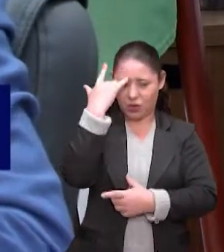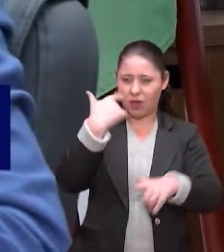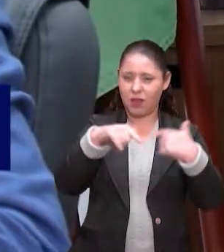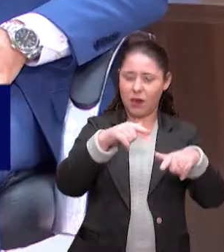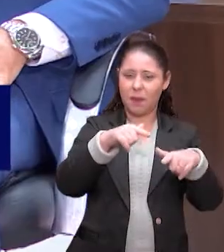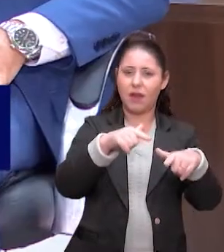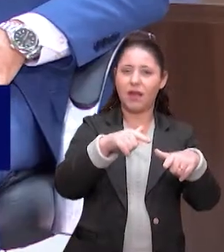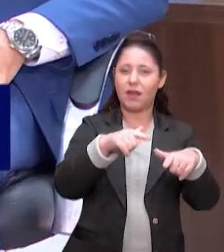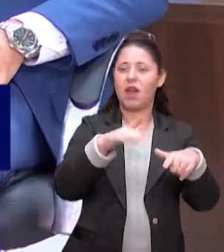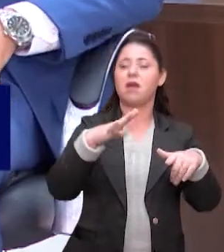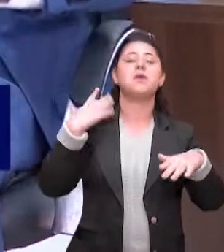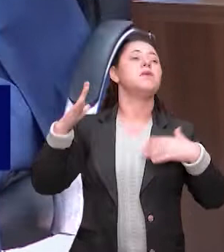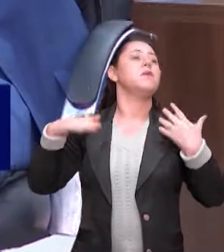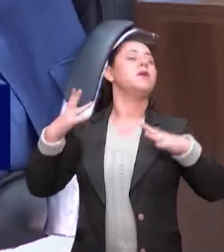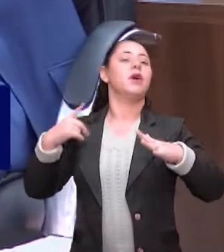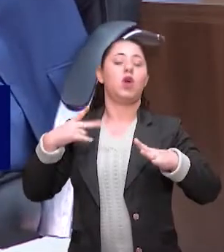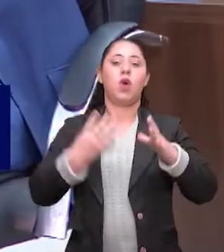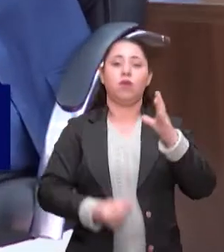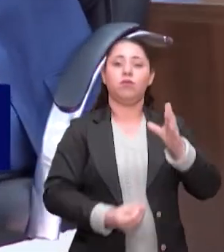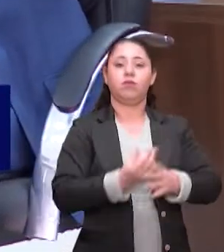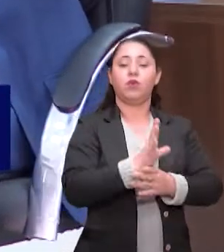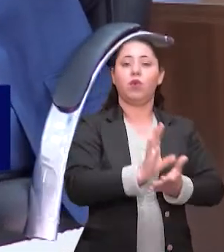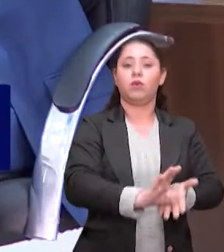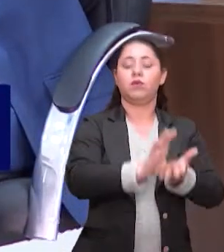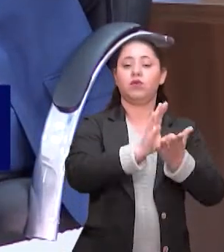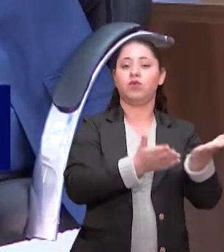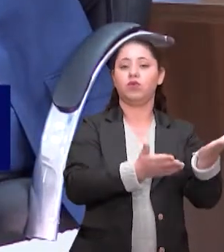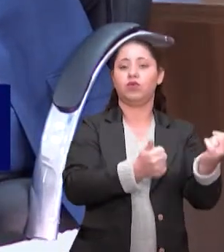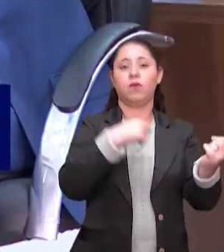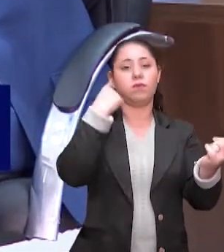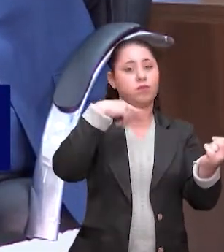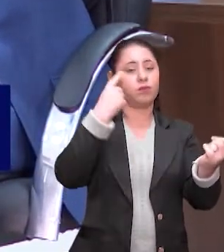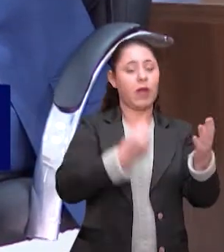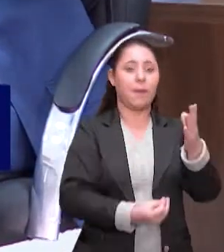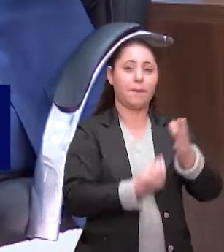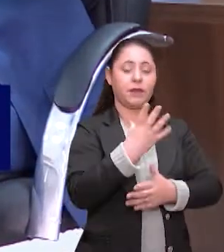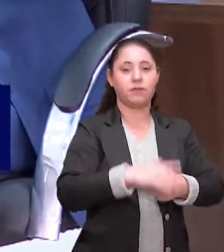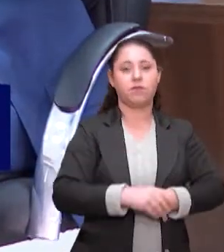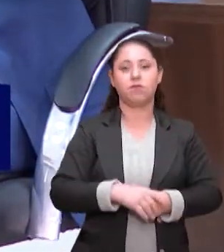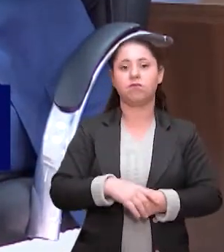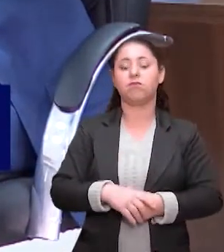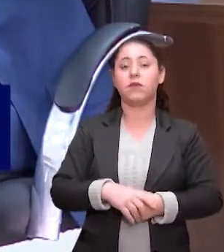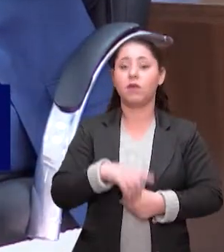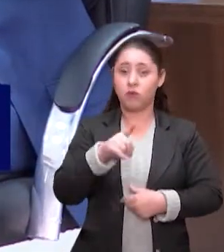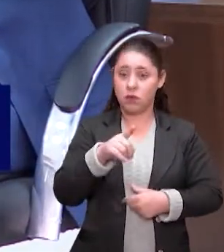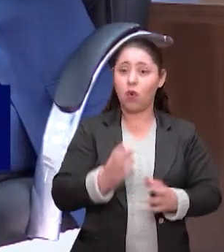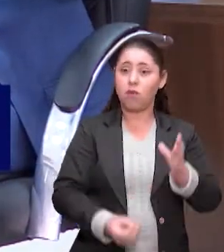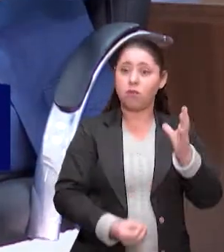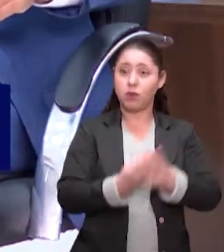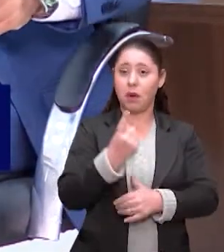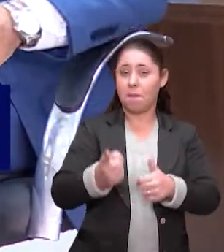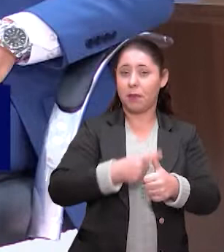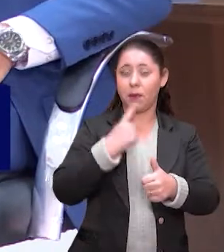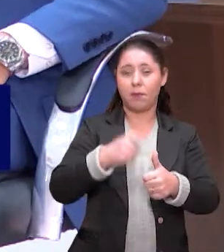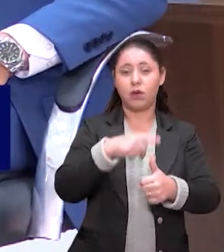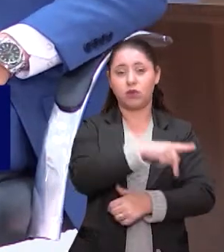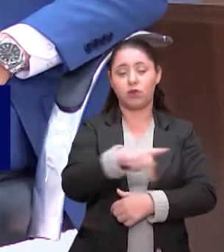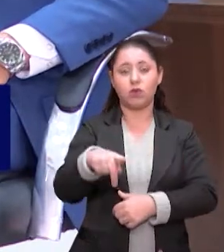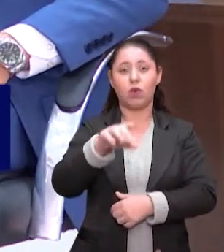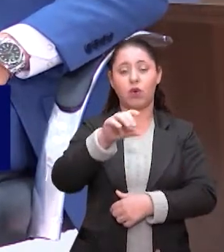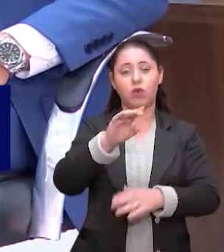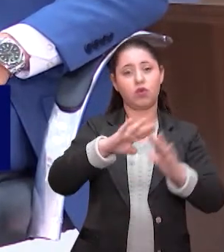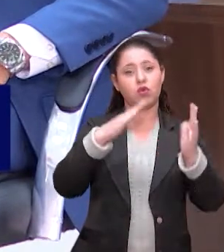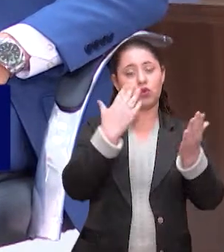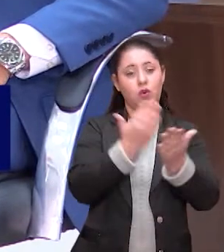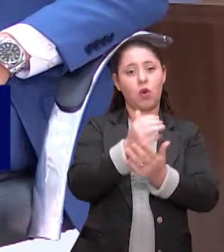praia, né? Eu estava aqui no OAB com 22 anos fundando a Comissão do Jovem Advogado, há 21 anos atrás. Você é fundador da Comissão do Jovem Advogado. O primeiro presidente da